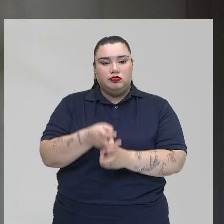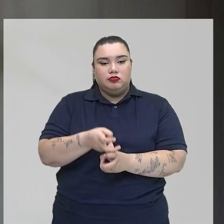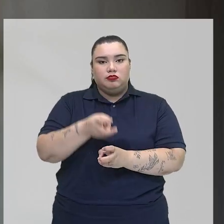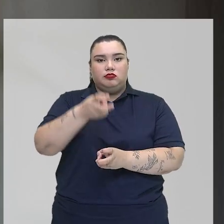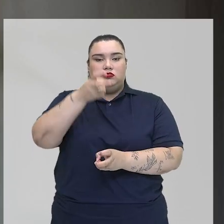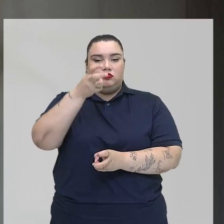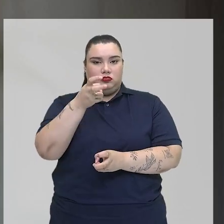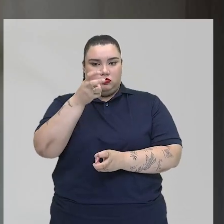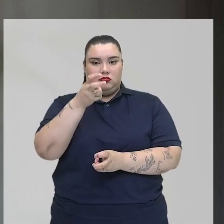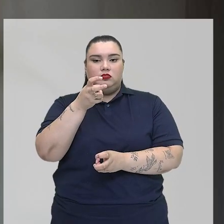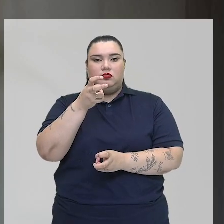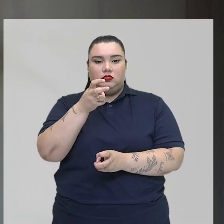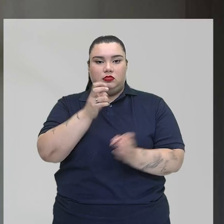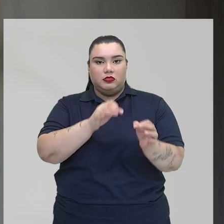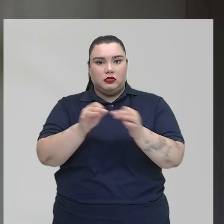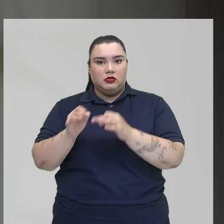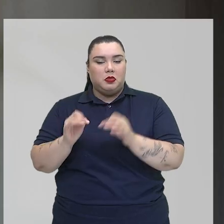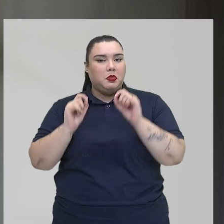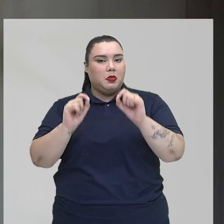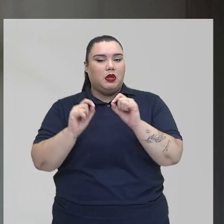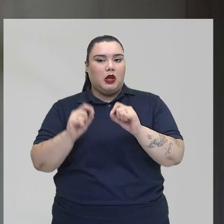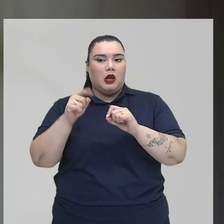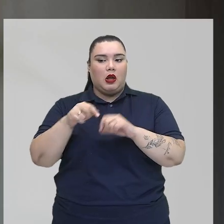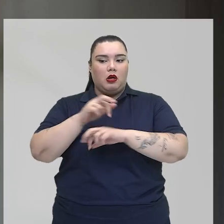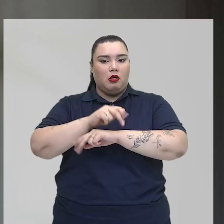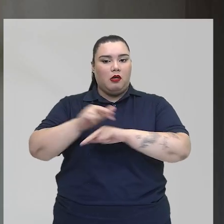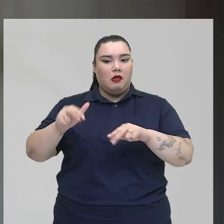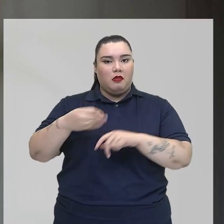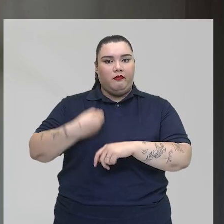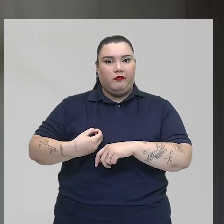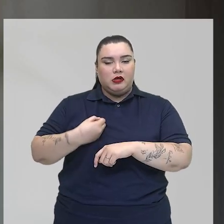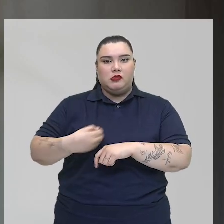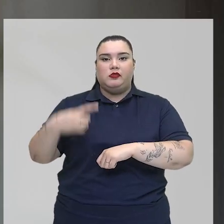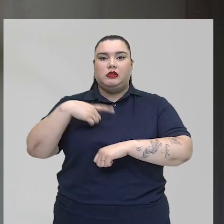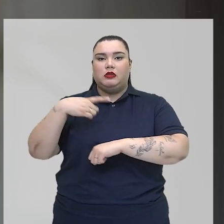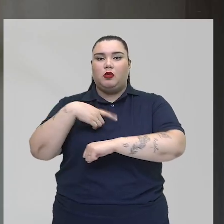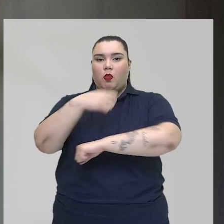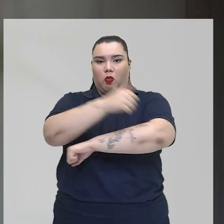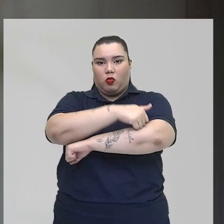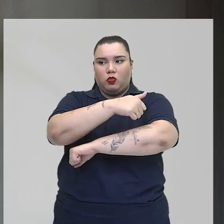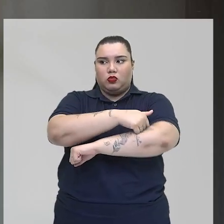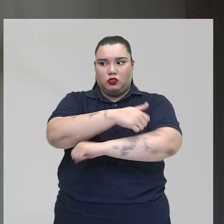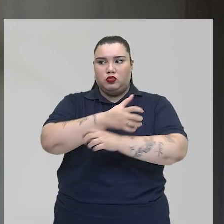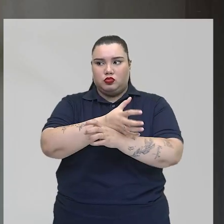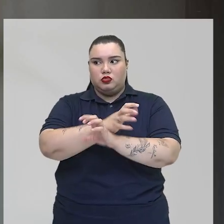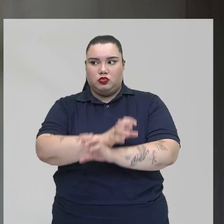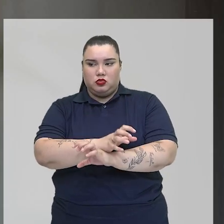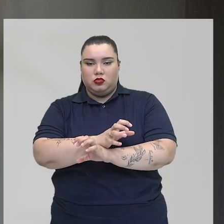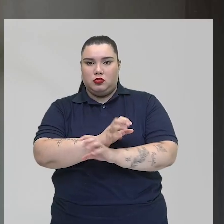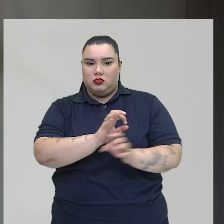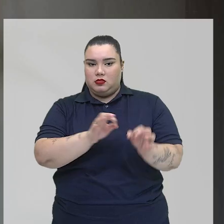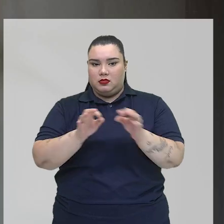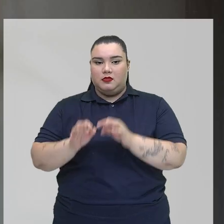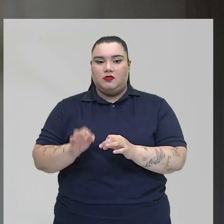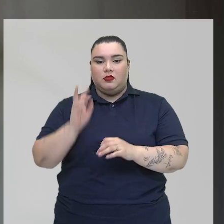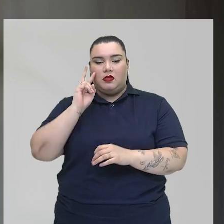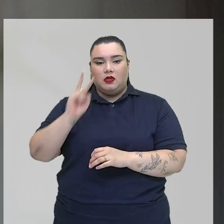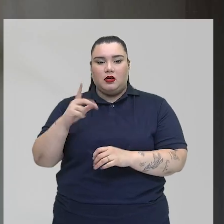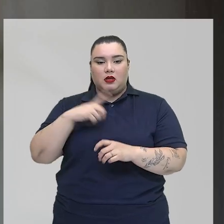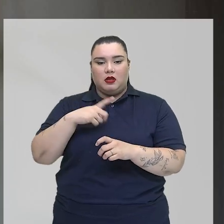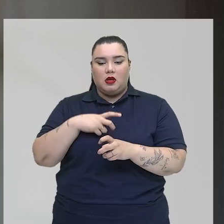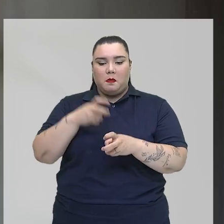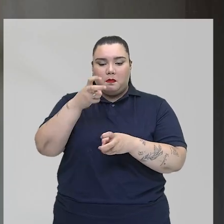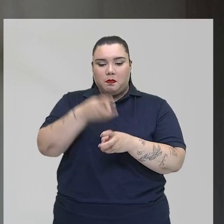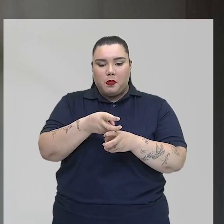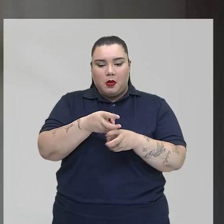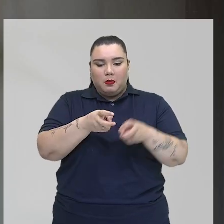seres vertebrados. Então, já observem aí nessa estrutura que ela tem essas vértebras, né? Uma em